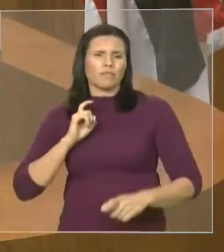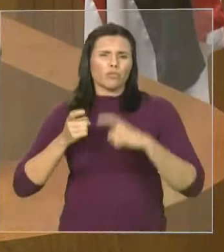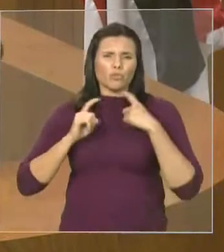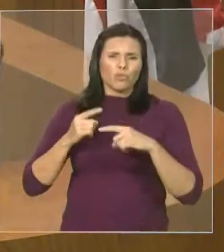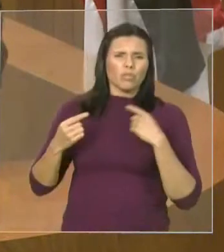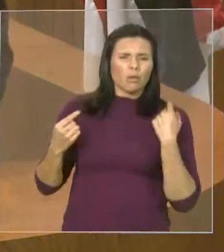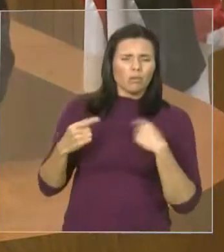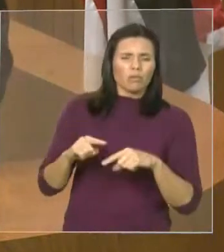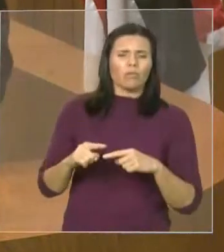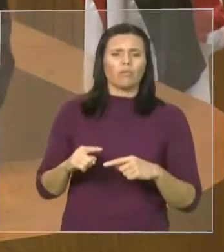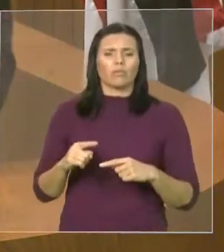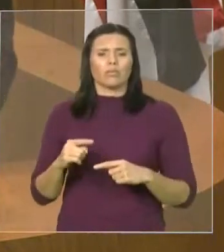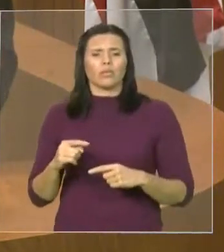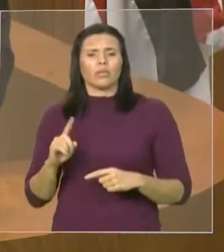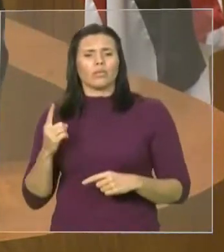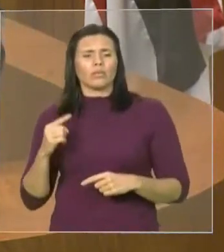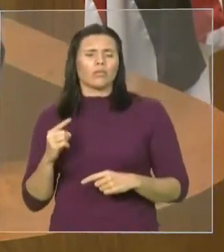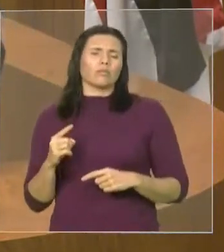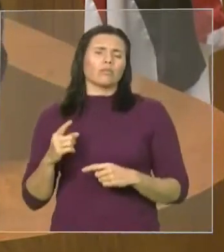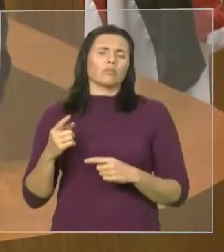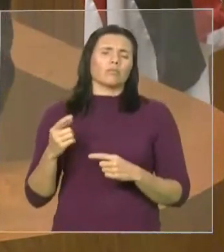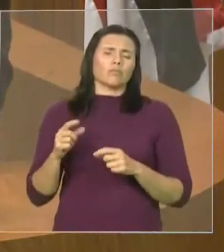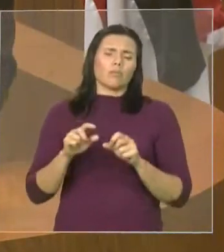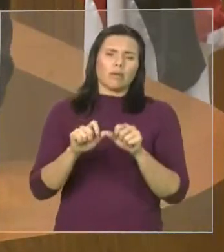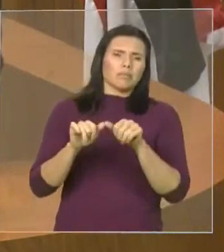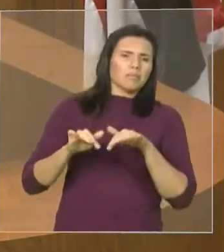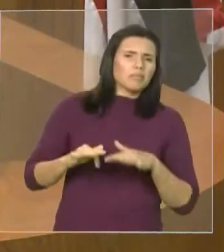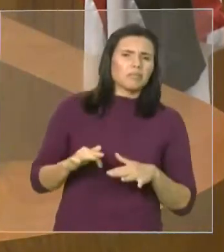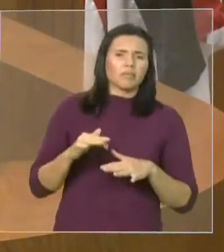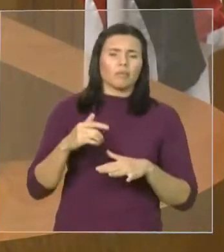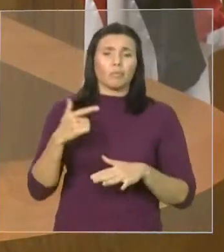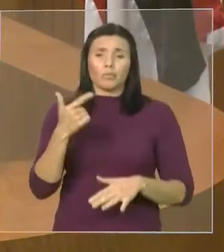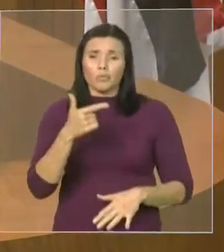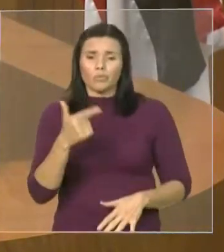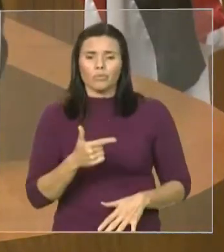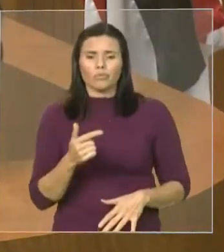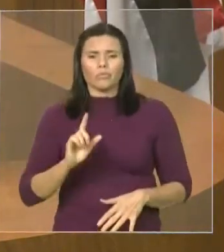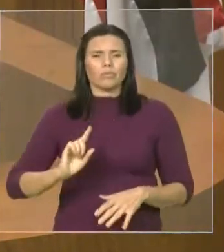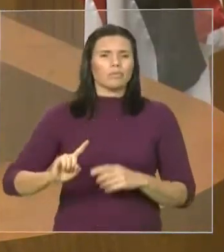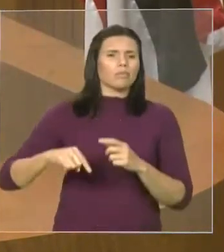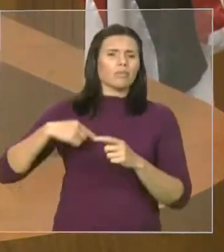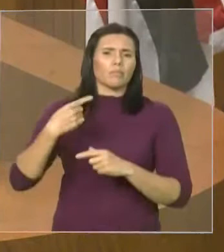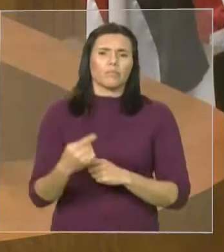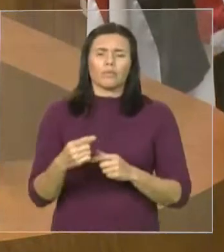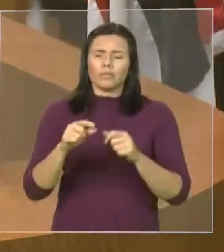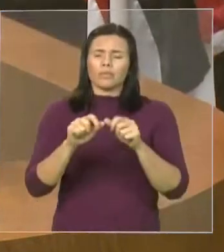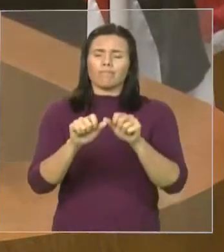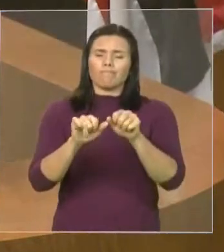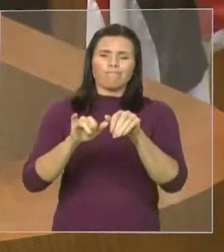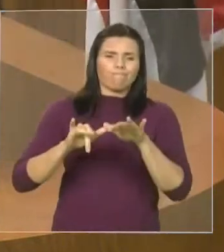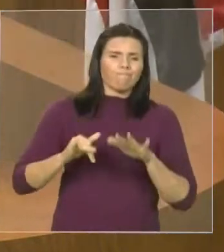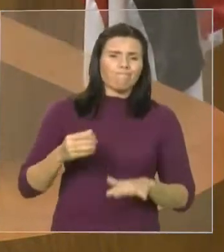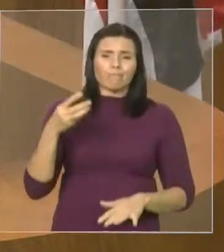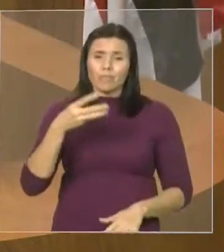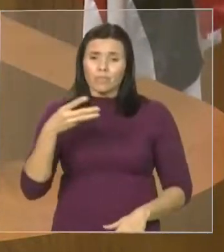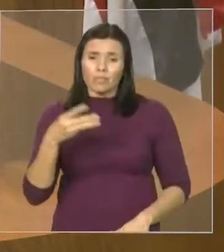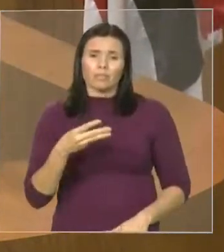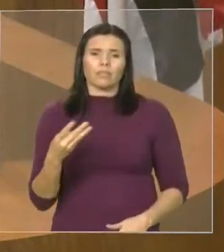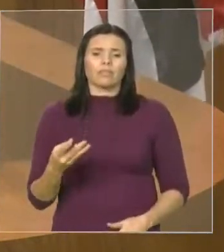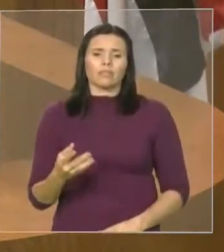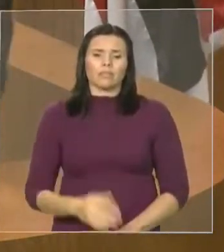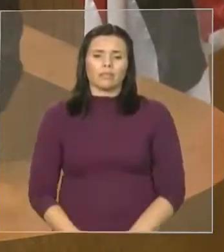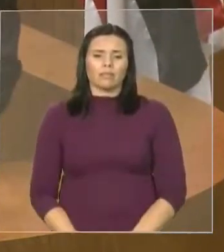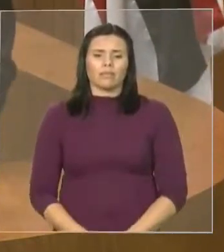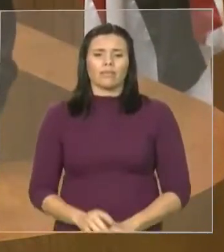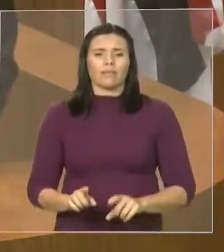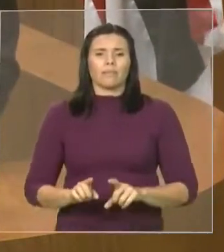adiado para a 2ª sessão, depois não houve consenso, foi adiado para a 3ª sessão, mas, no final, entenderam por bem